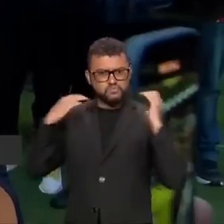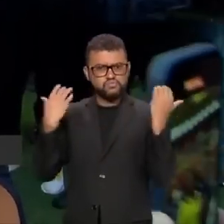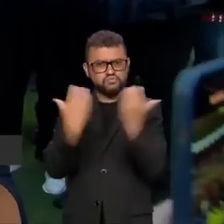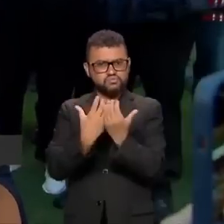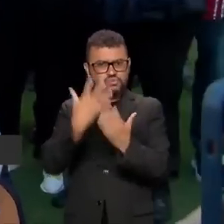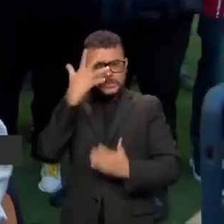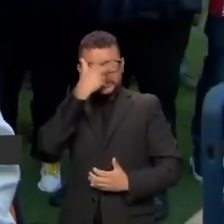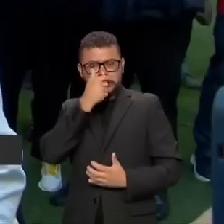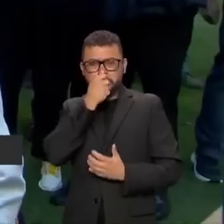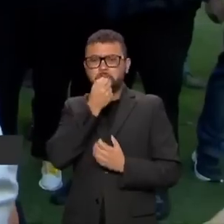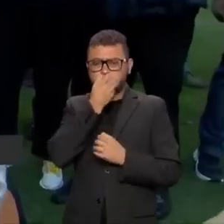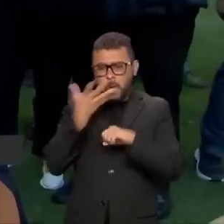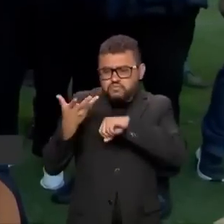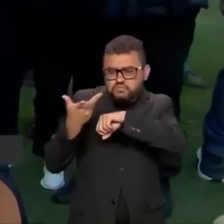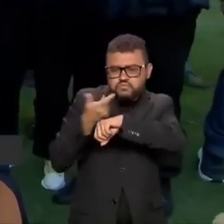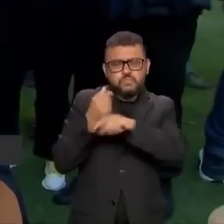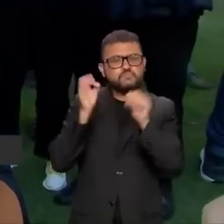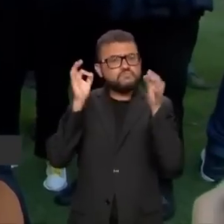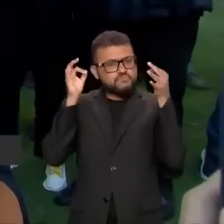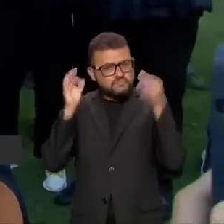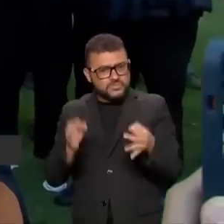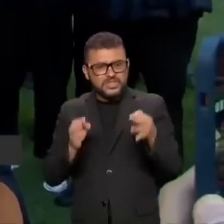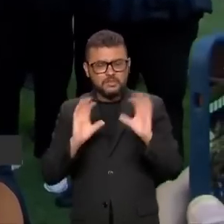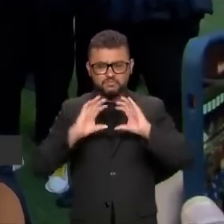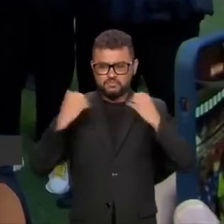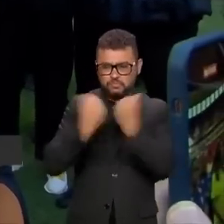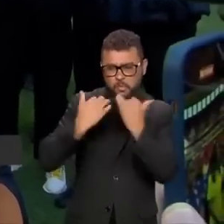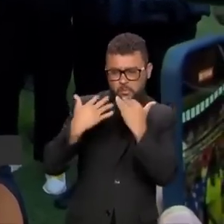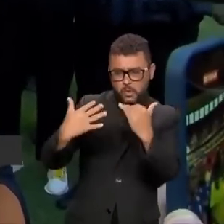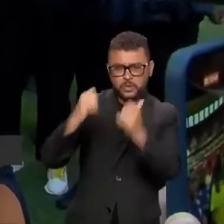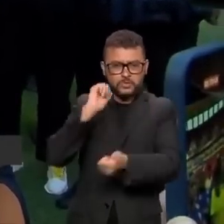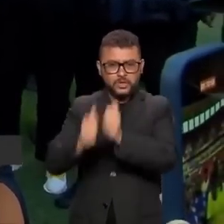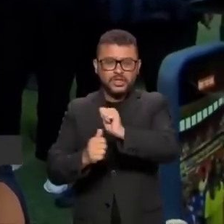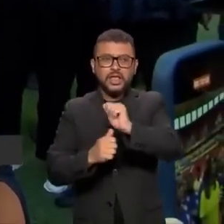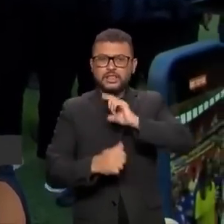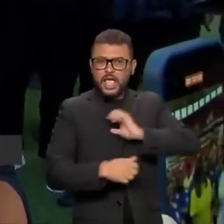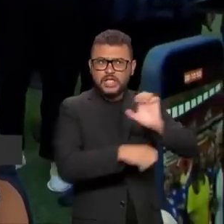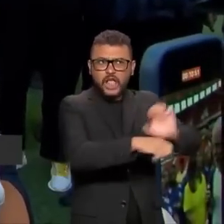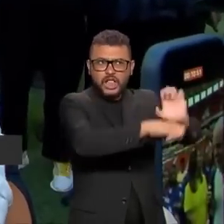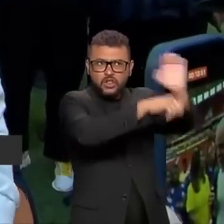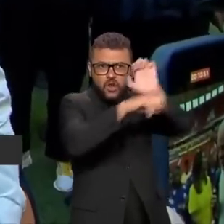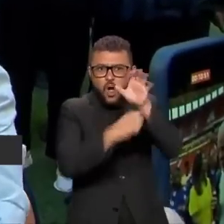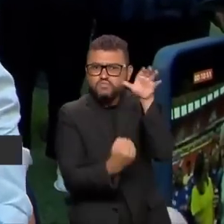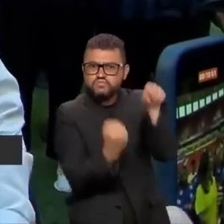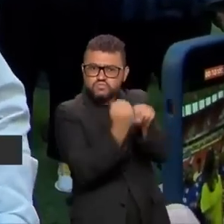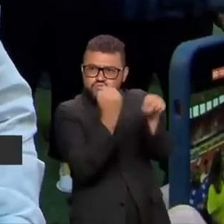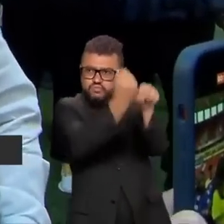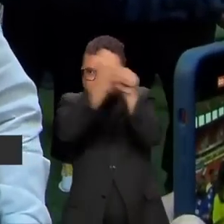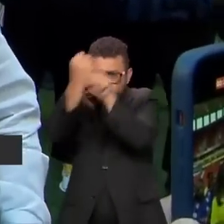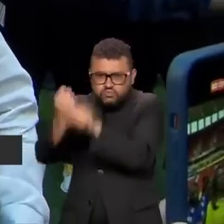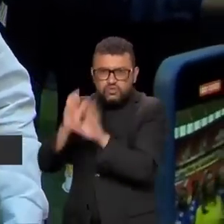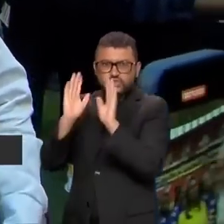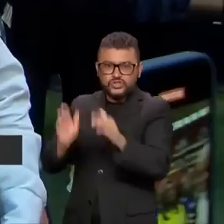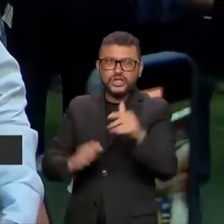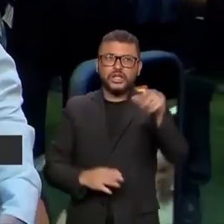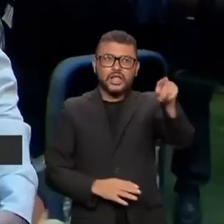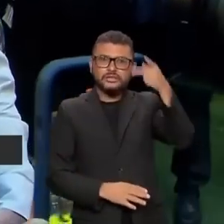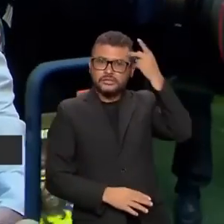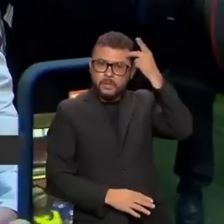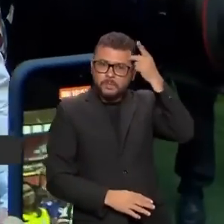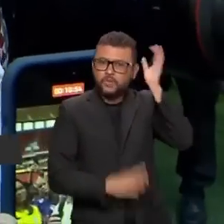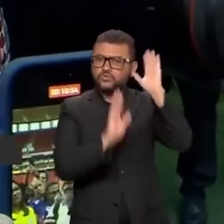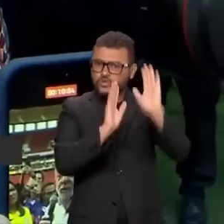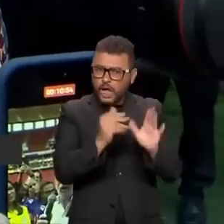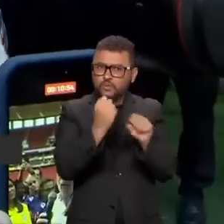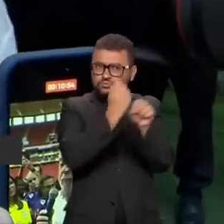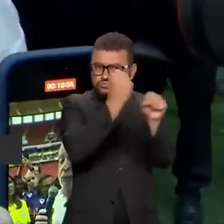qualidade e a gente tem hoje quase todos os estádios brasileiros. Em São Paulo você tem mais que um estádio de